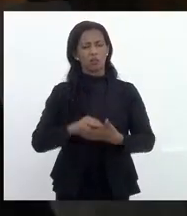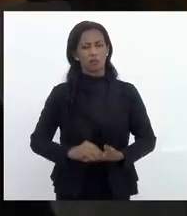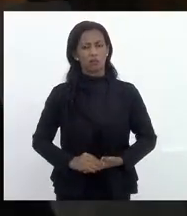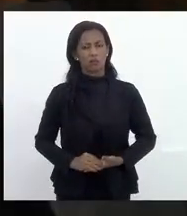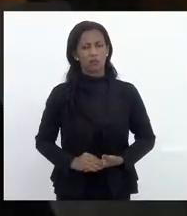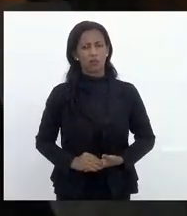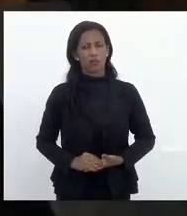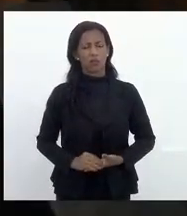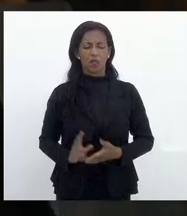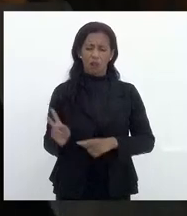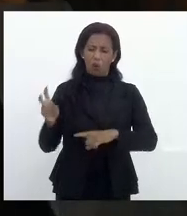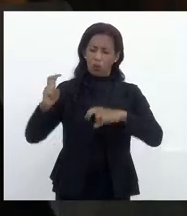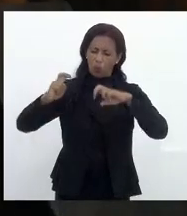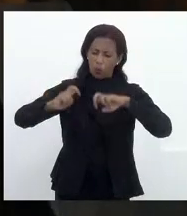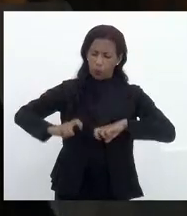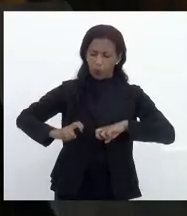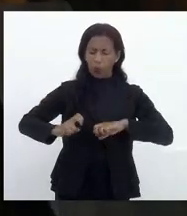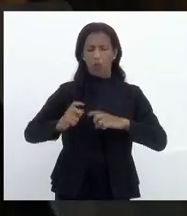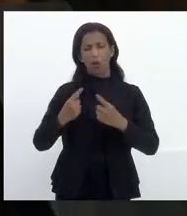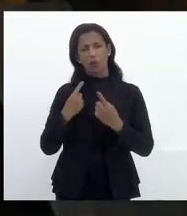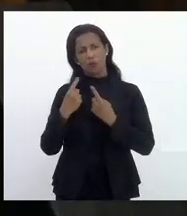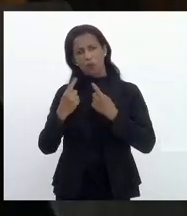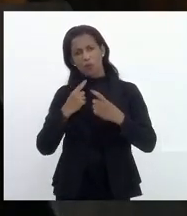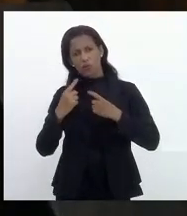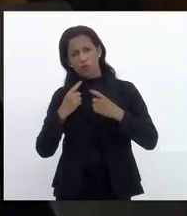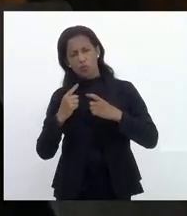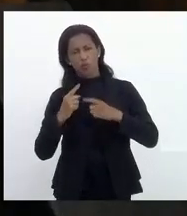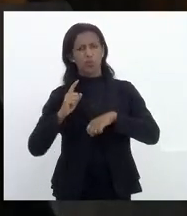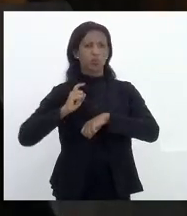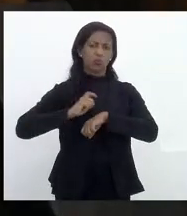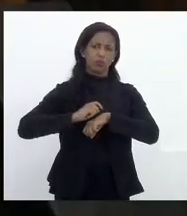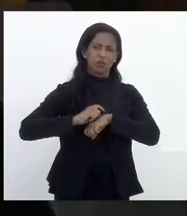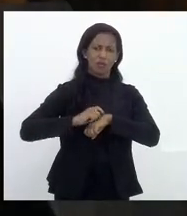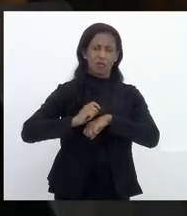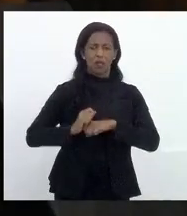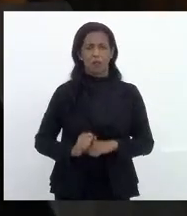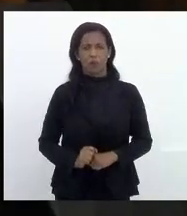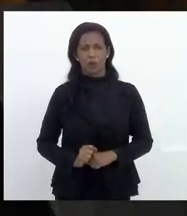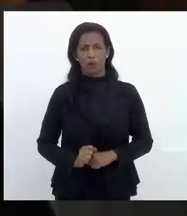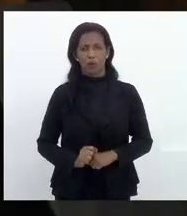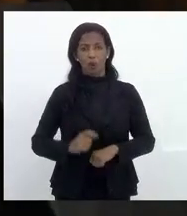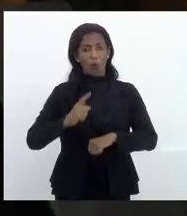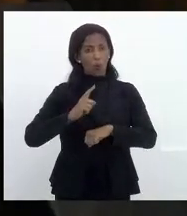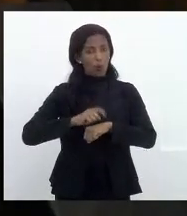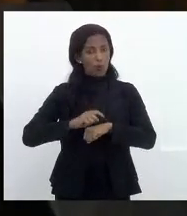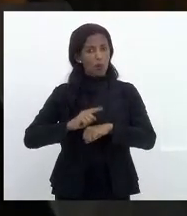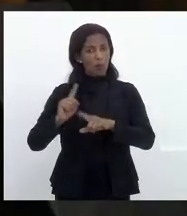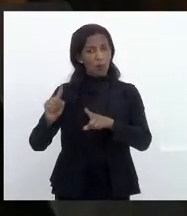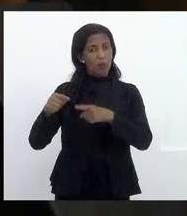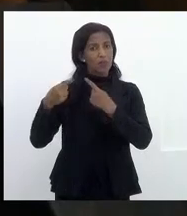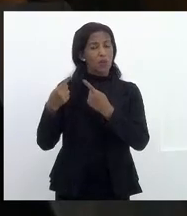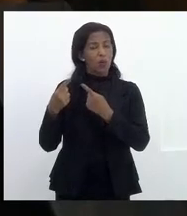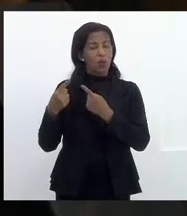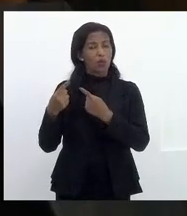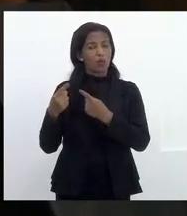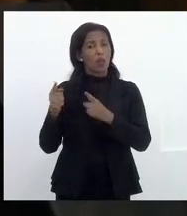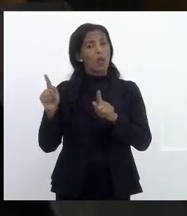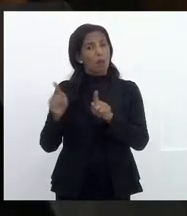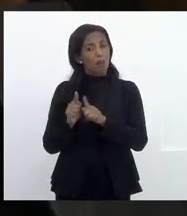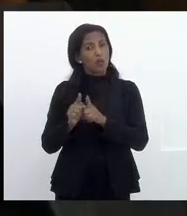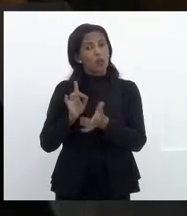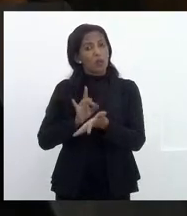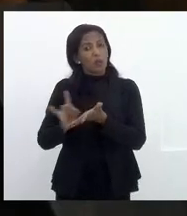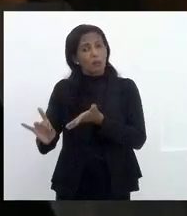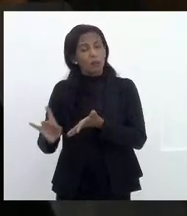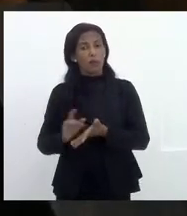que sentem vamos discutir isso com mais tempo o tempo ele pode ser um grande adversário um grande aliado também um